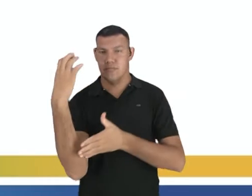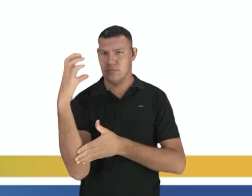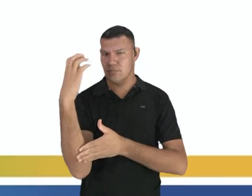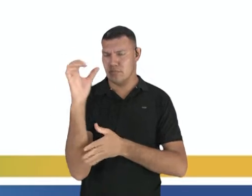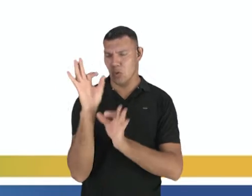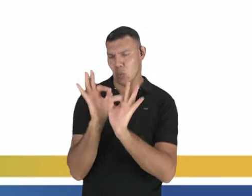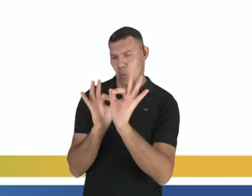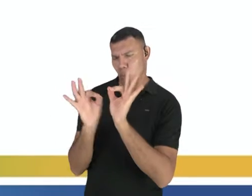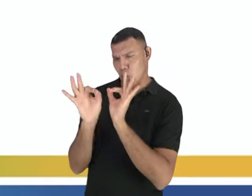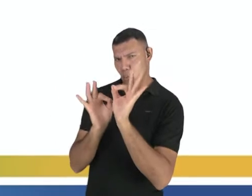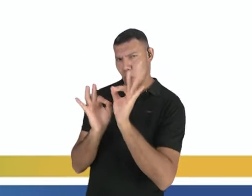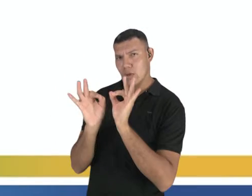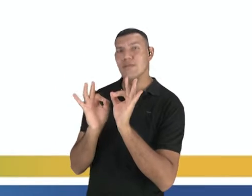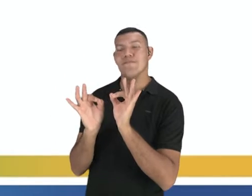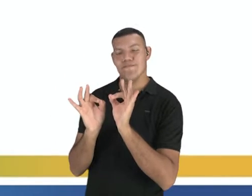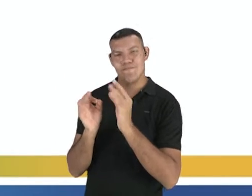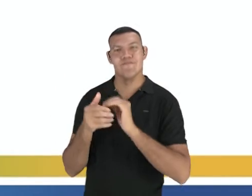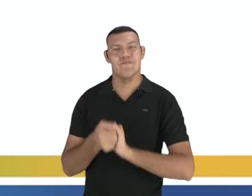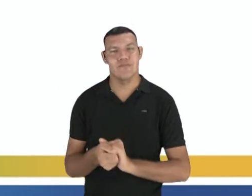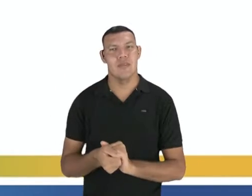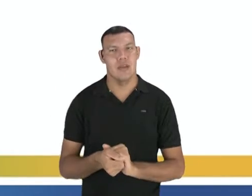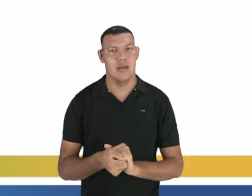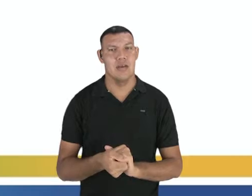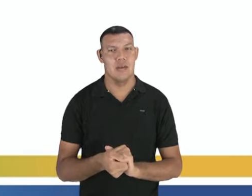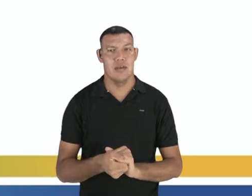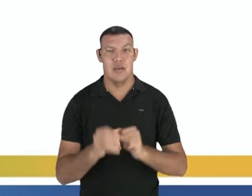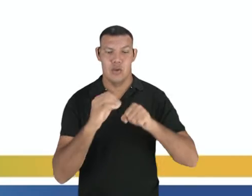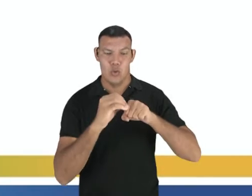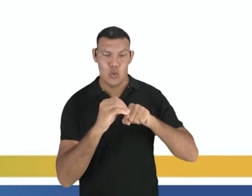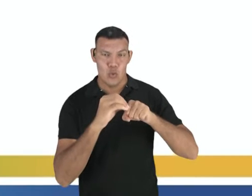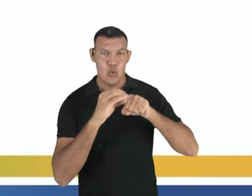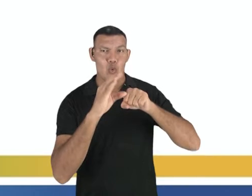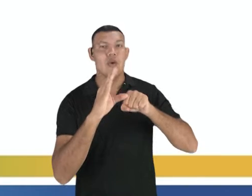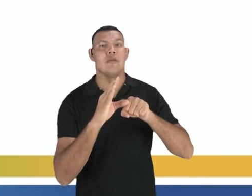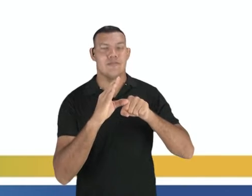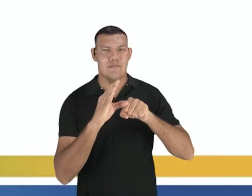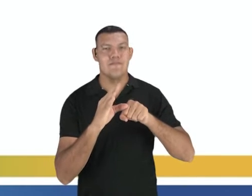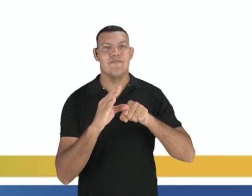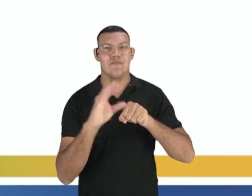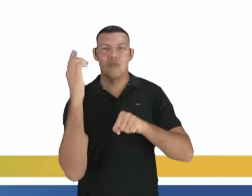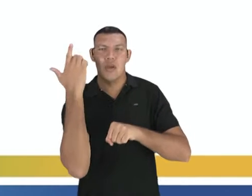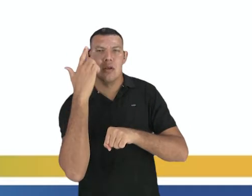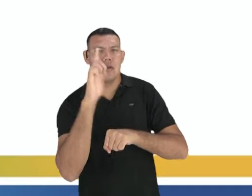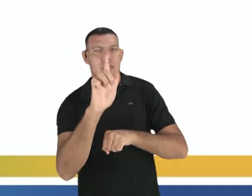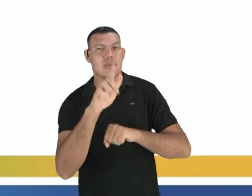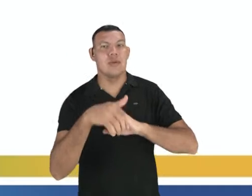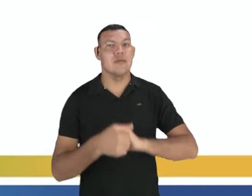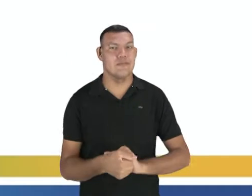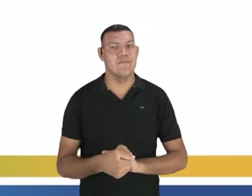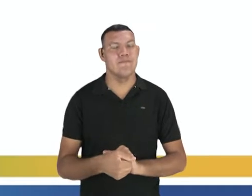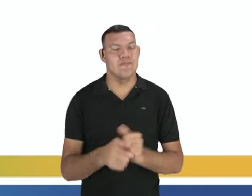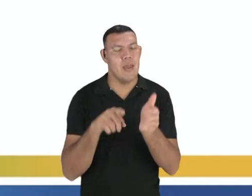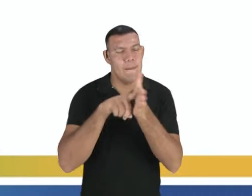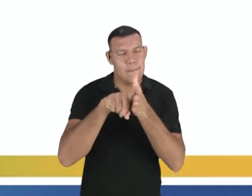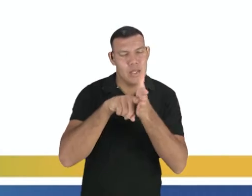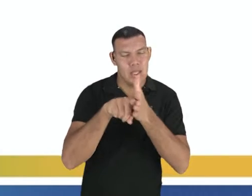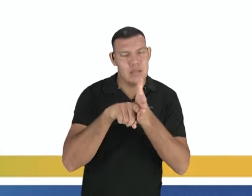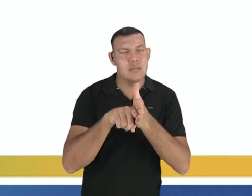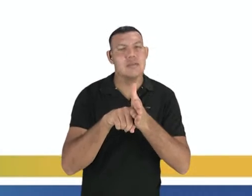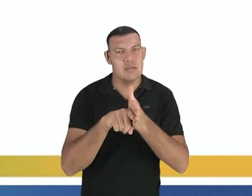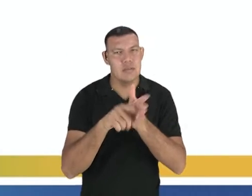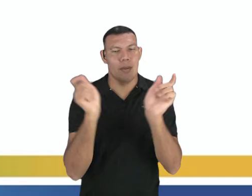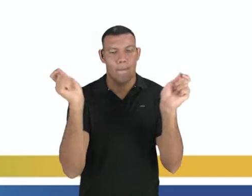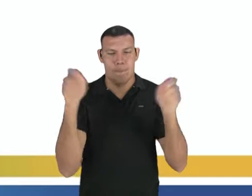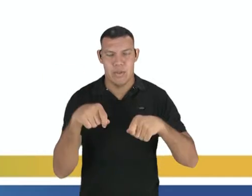e organizado, né, de forma que esse conhecimento seja adquirido devido a tais pesquisas.